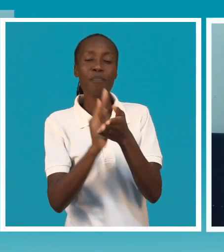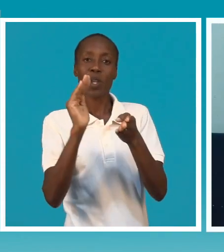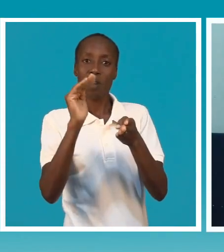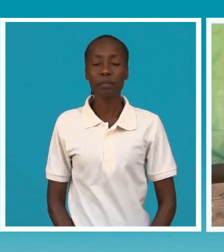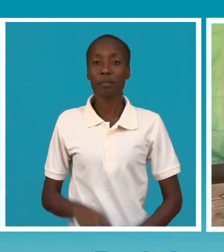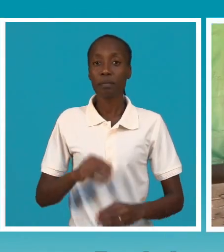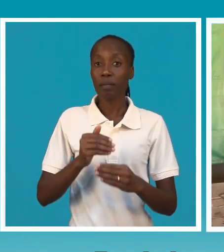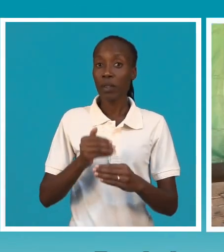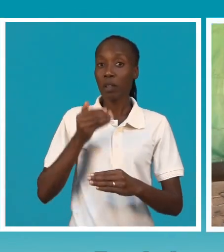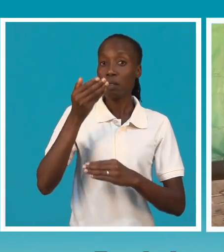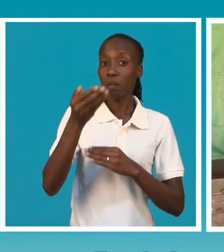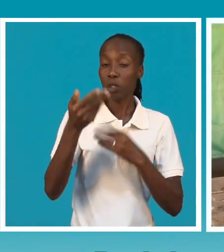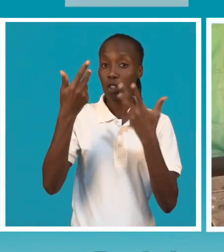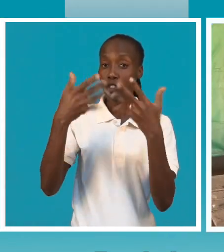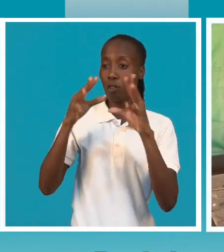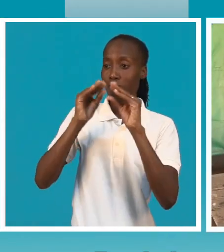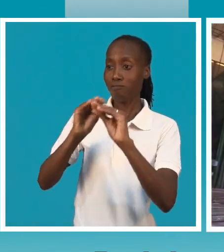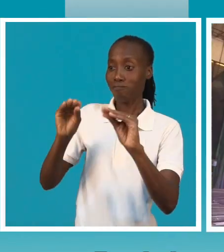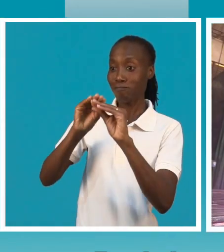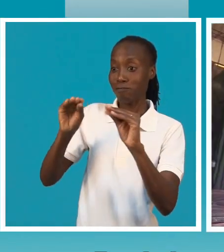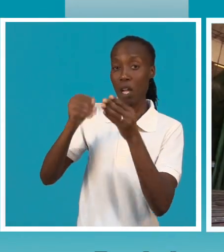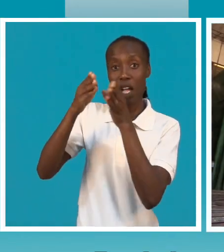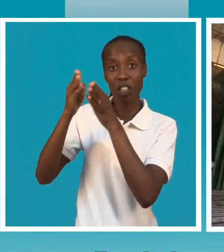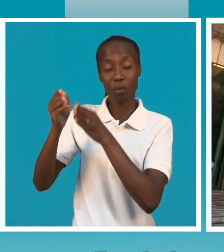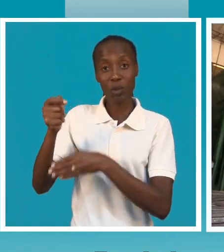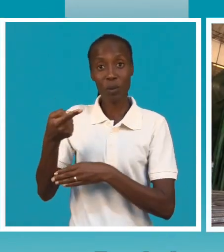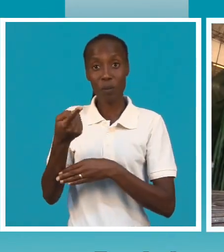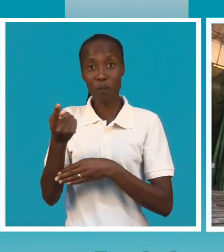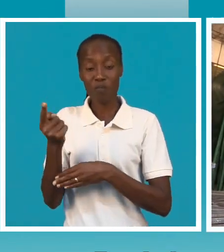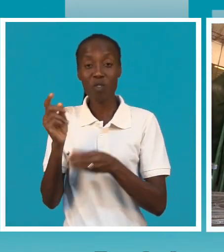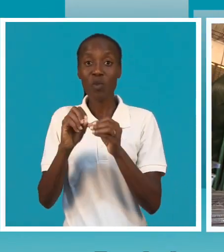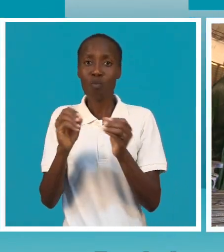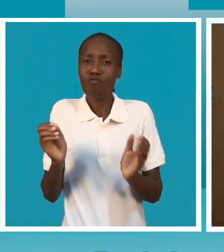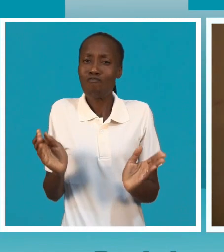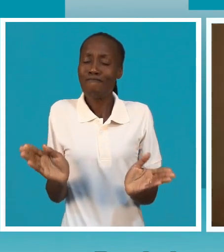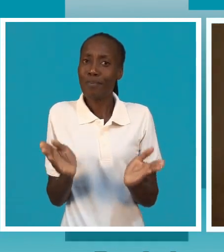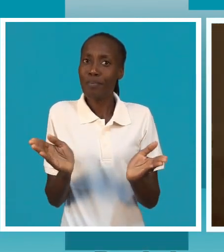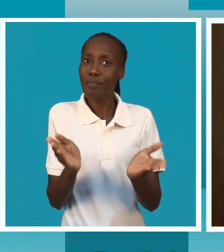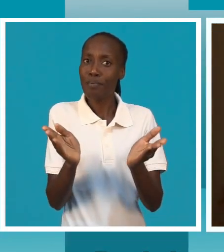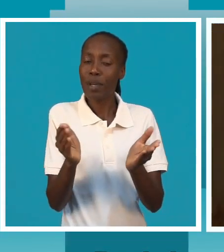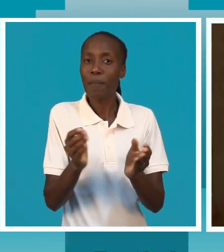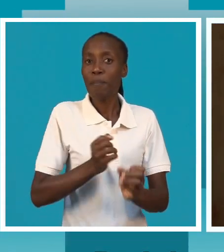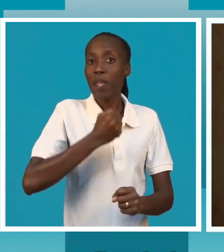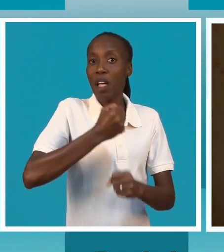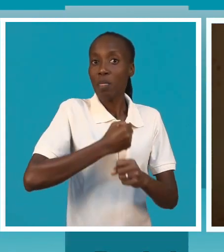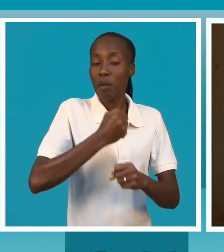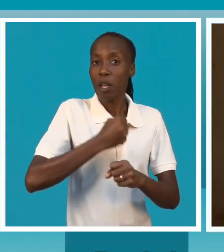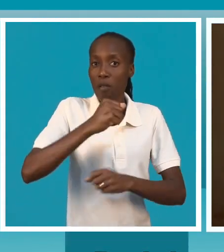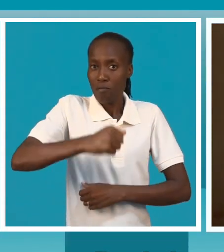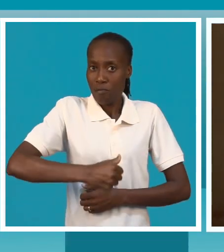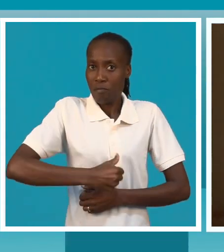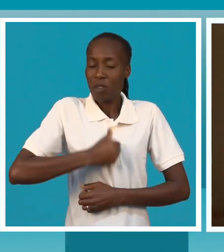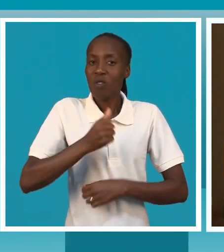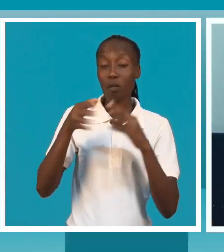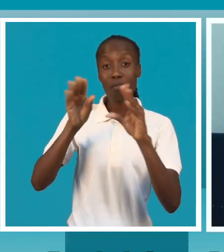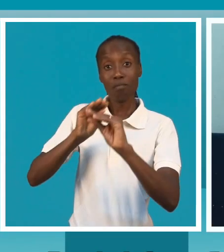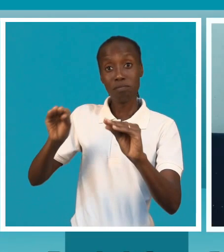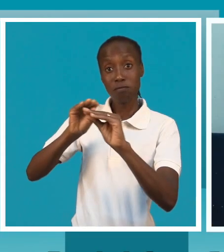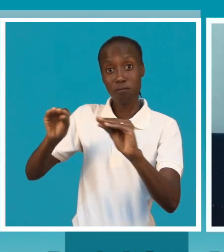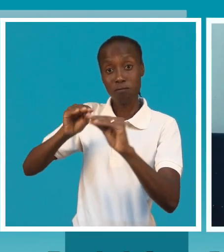os estudantes. Depois da capacitação, os formados são incentivados a trabalhar de forma independente.